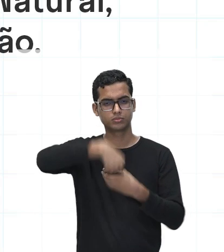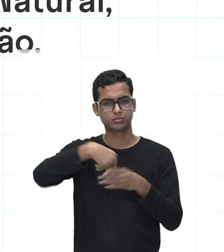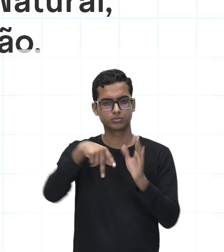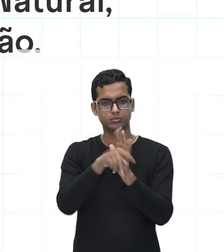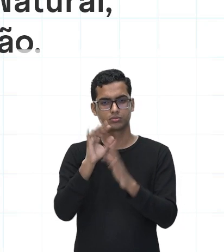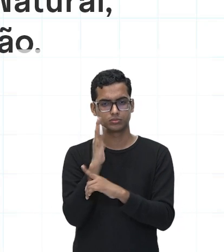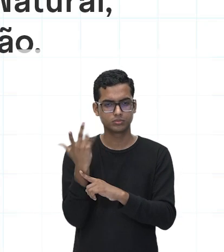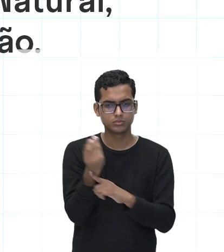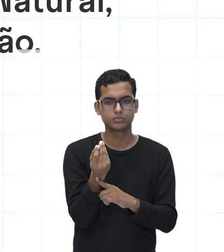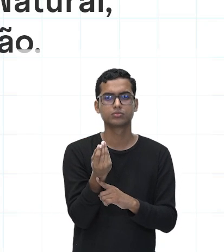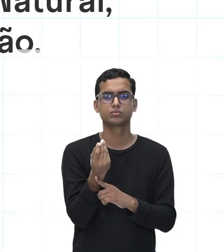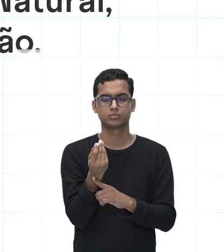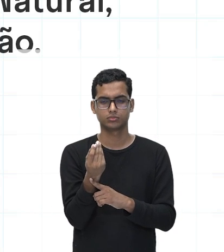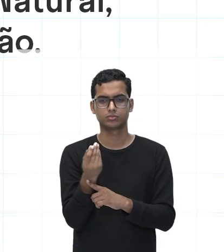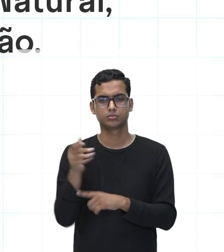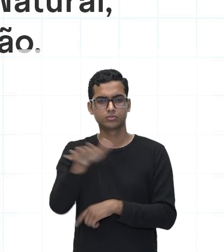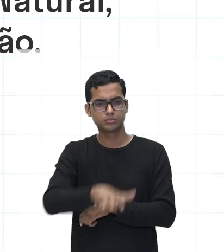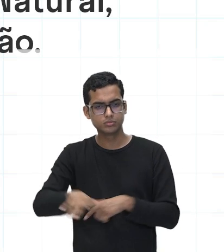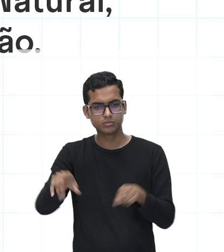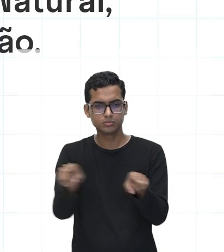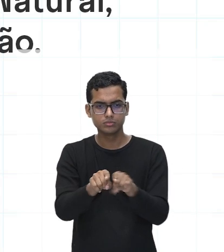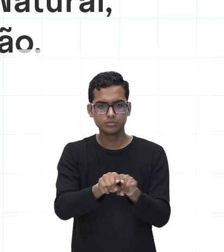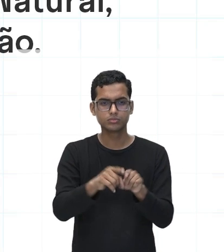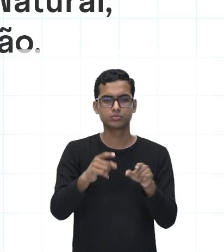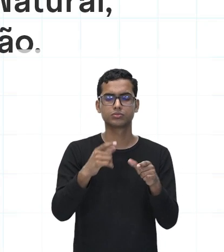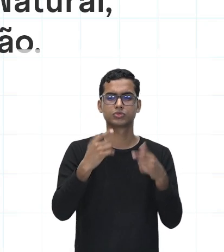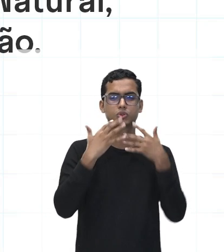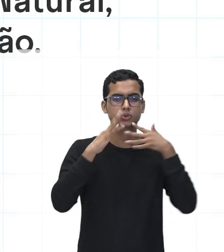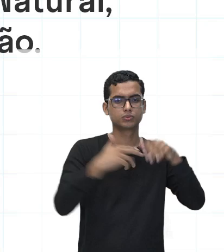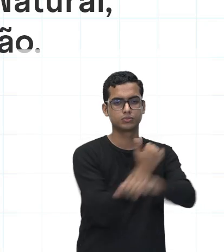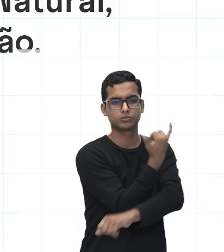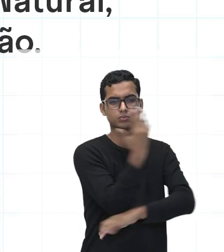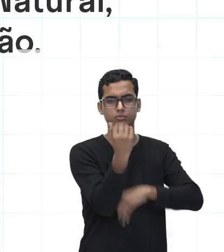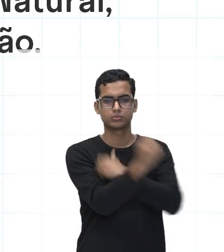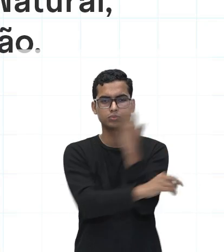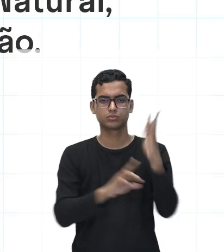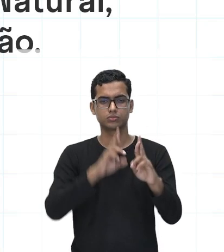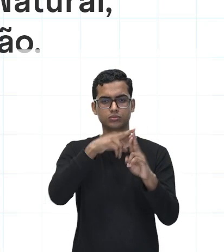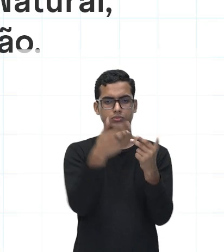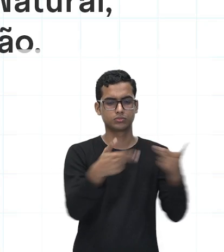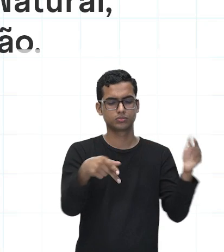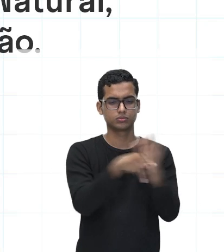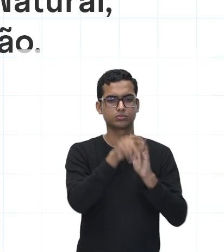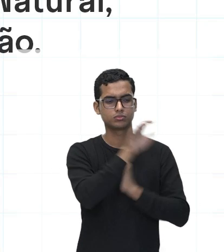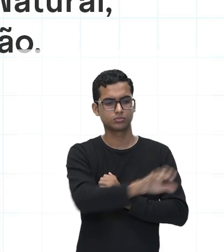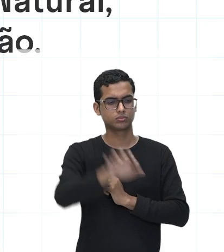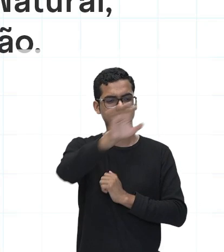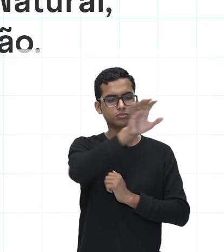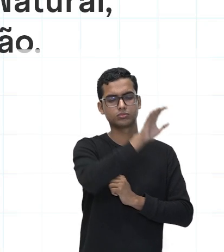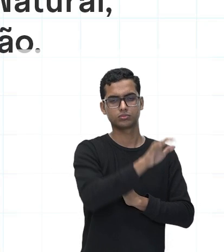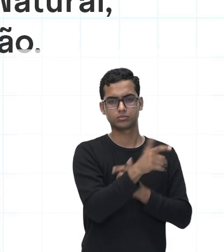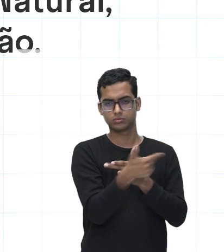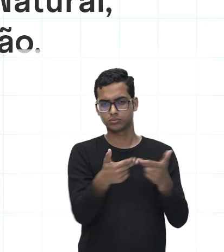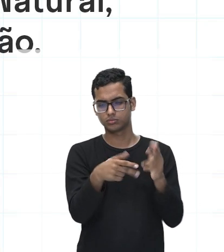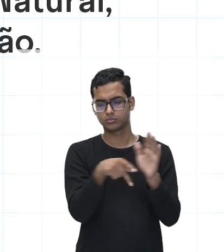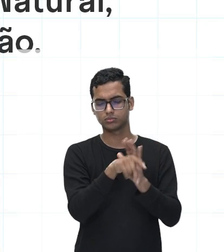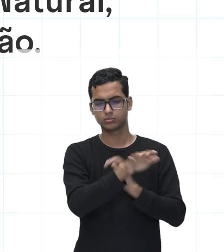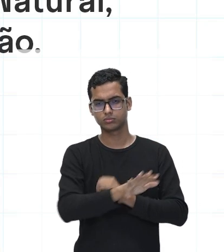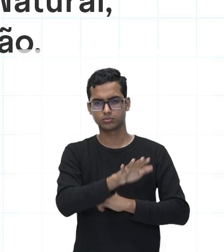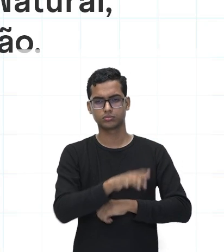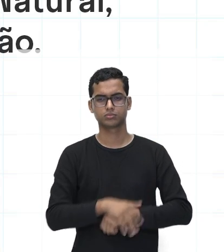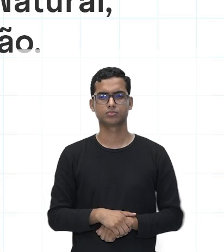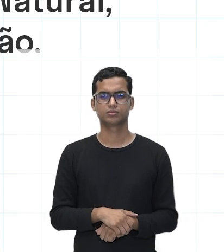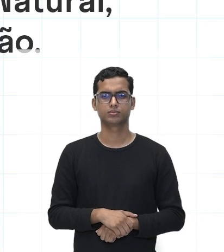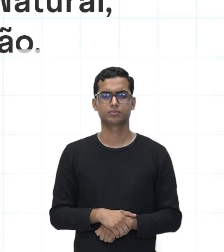que reúne os bens artísticos, e o patrimônio natural, referente aos bens naturais de uma região.